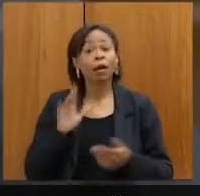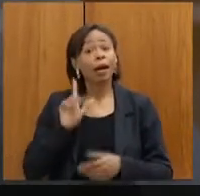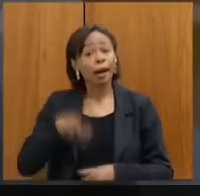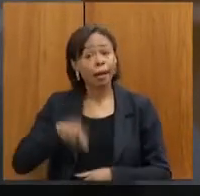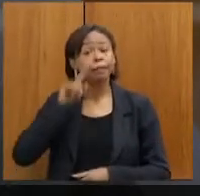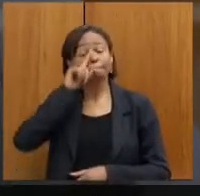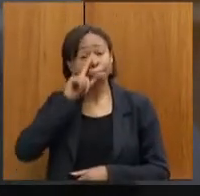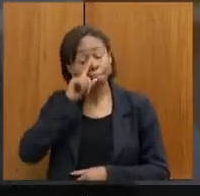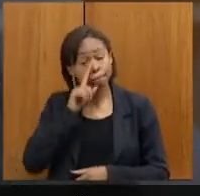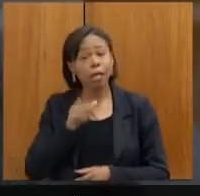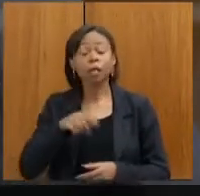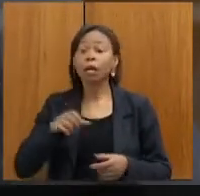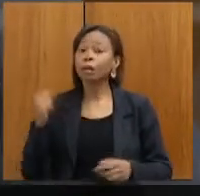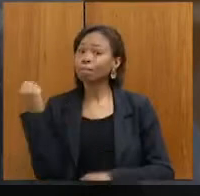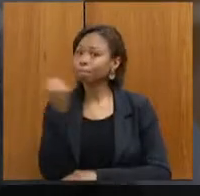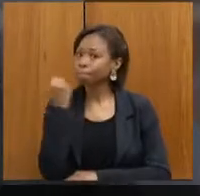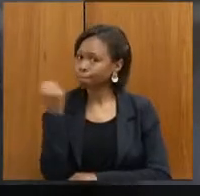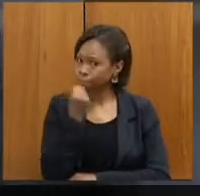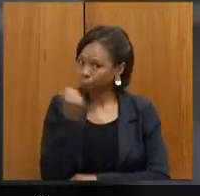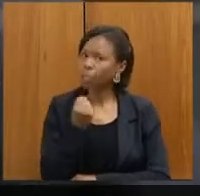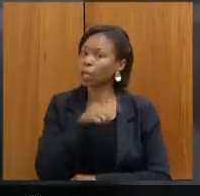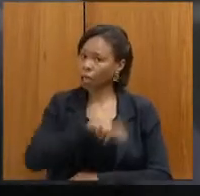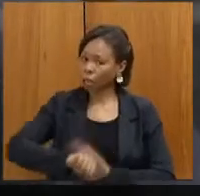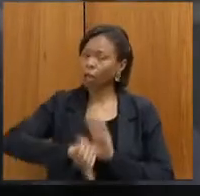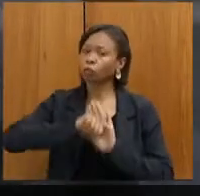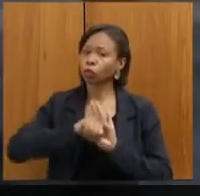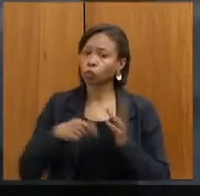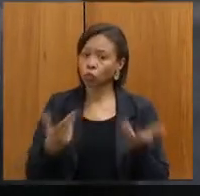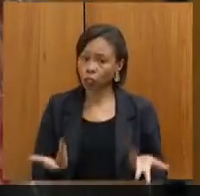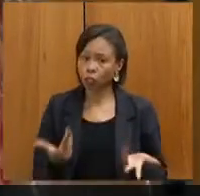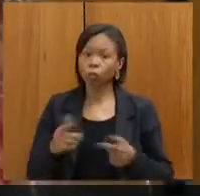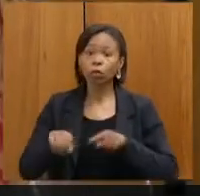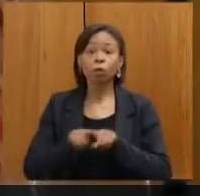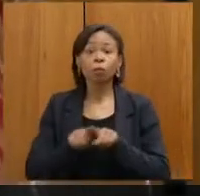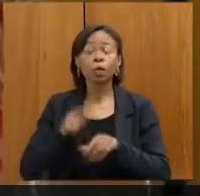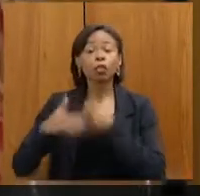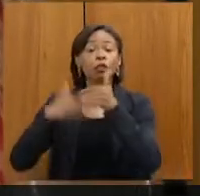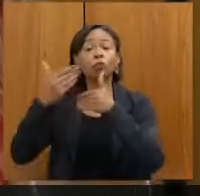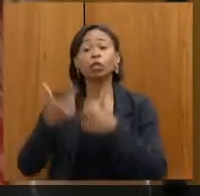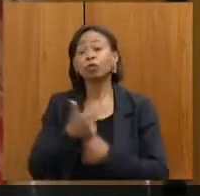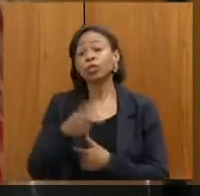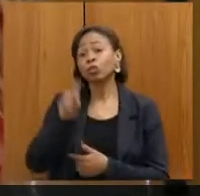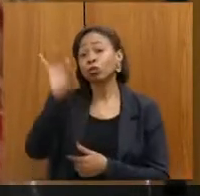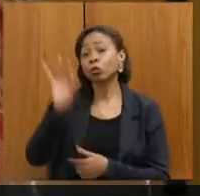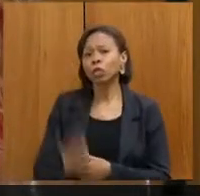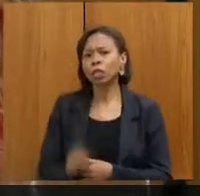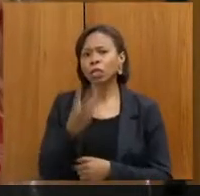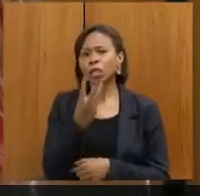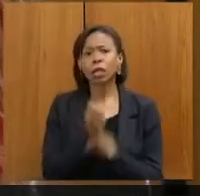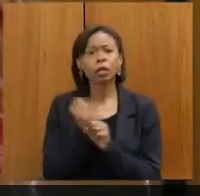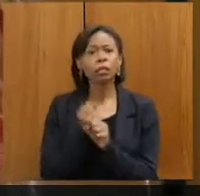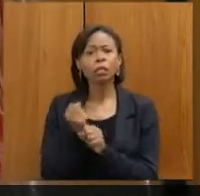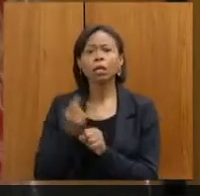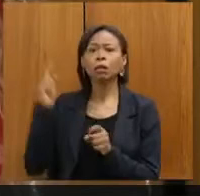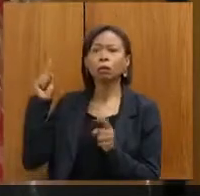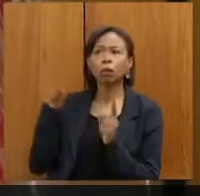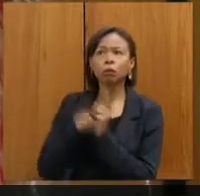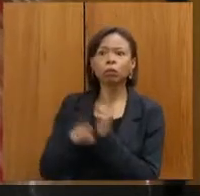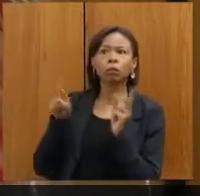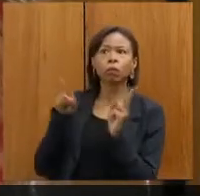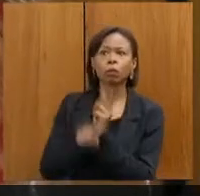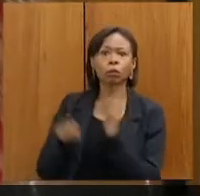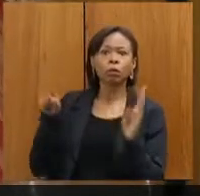dos recursos do fundeb e do mínimo constitucional de manutenção e desenvolvimento do ensino dos vinte cem porcento por três anos eu faço as mesmas perguntas